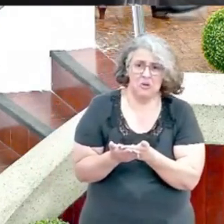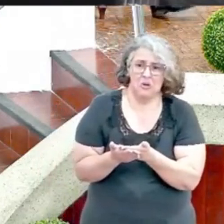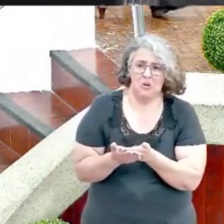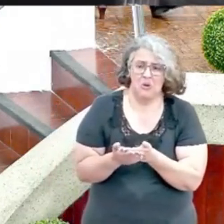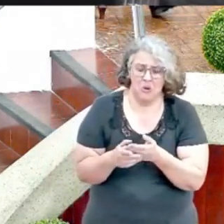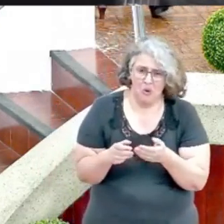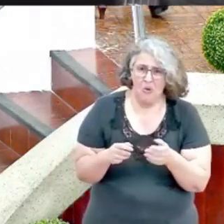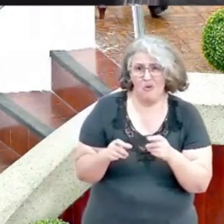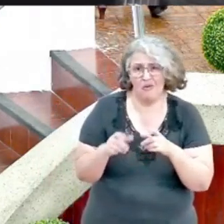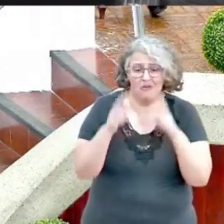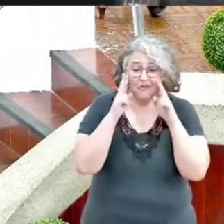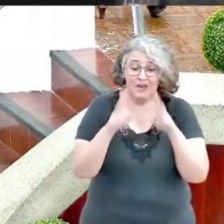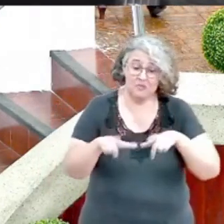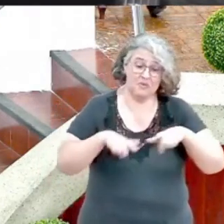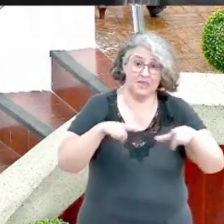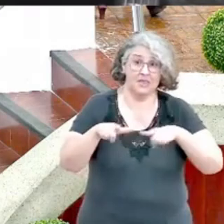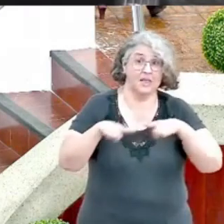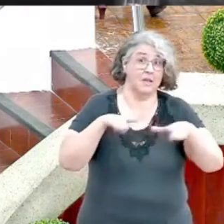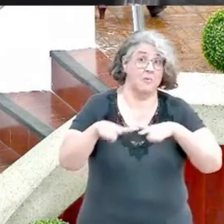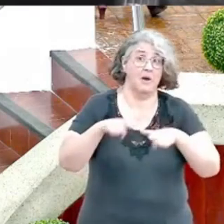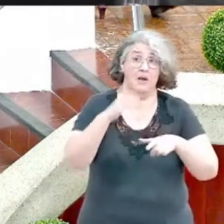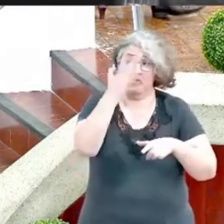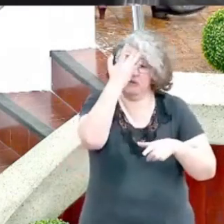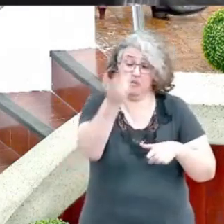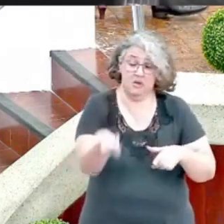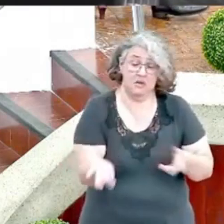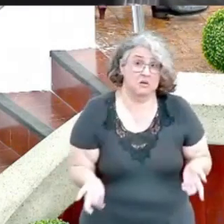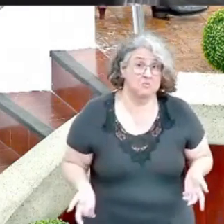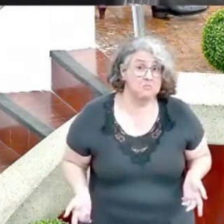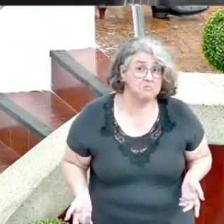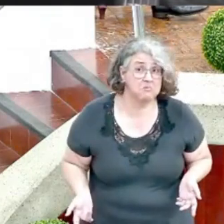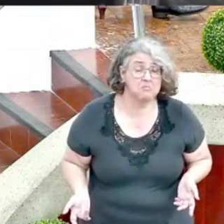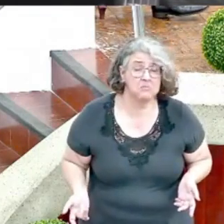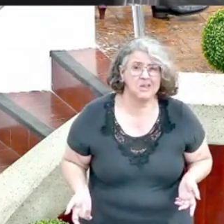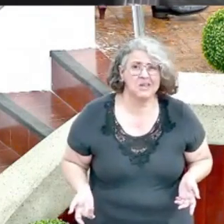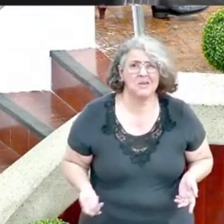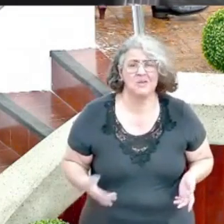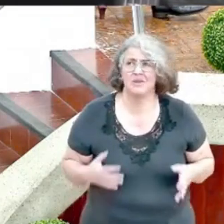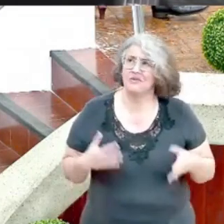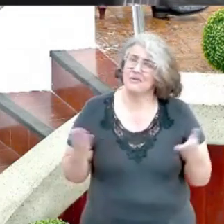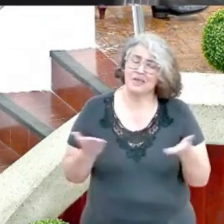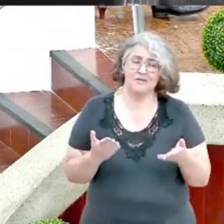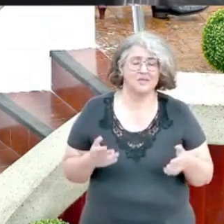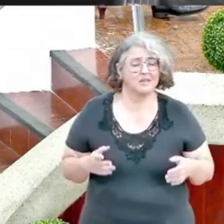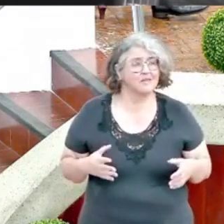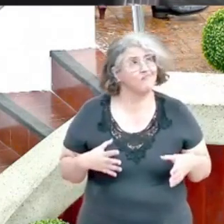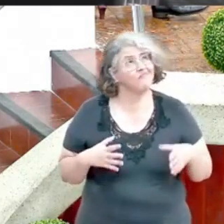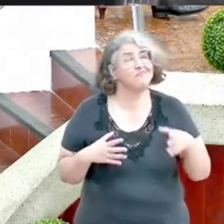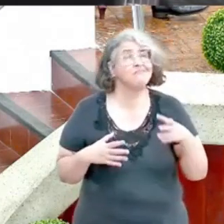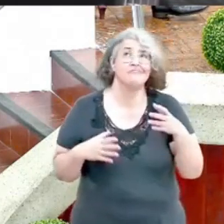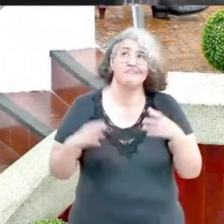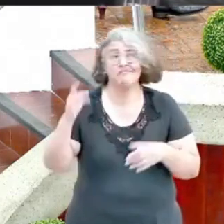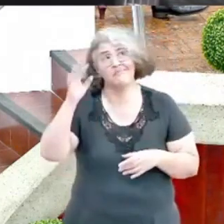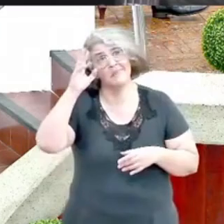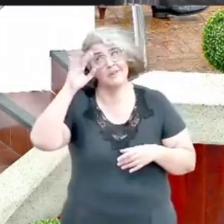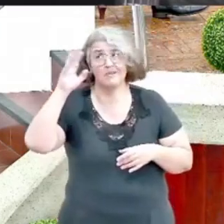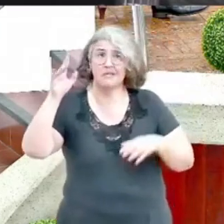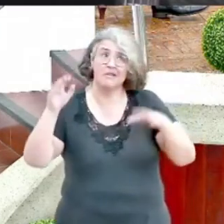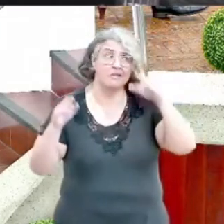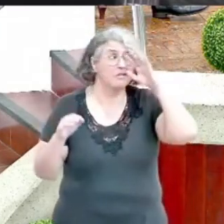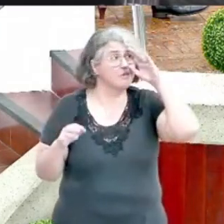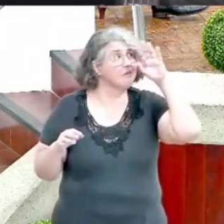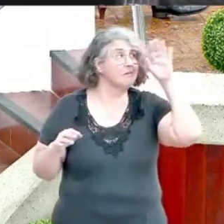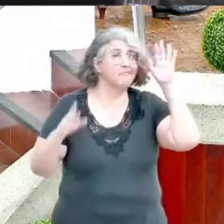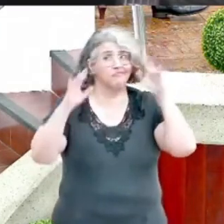amanhã. Talvez você esteja distraído agora com os seus pensamentos, com as suas